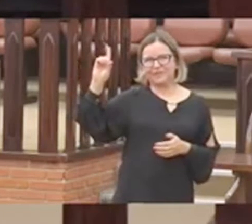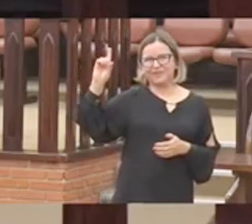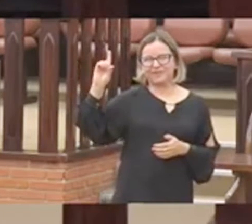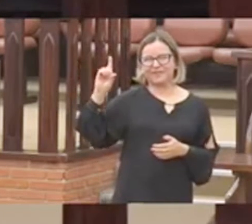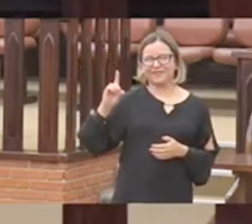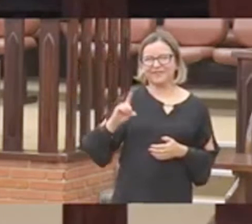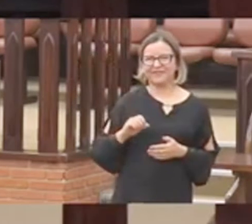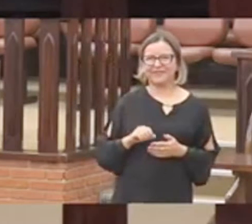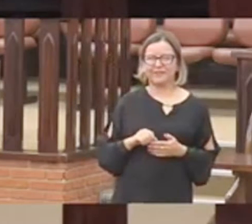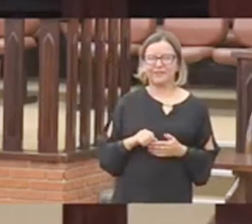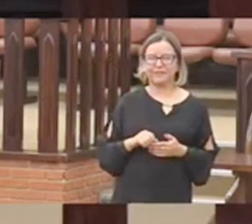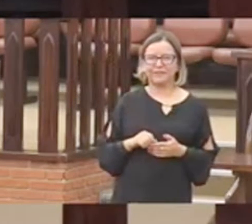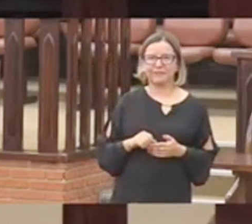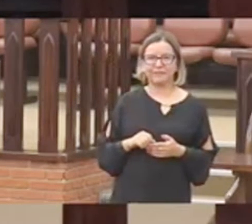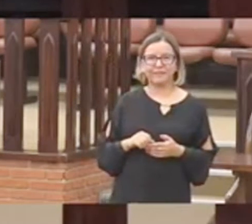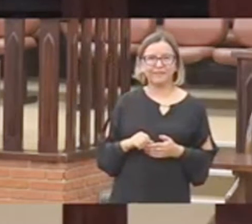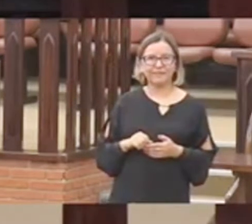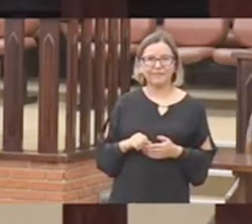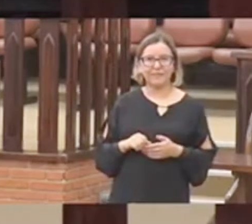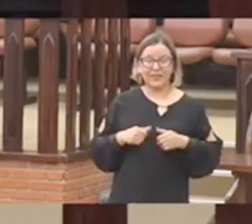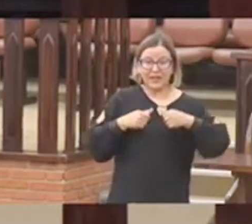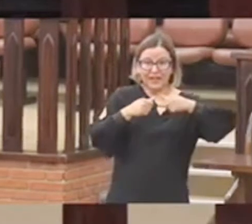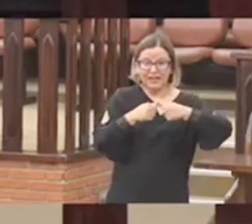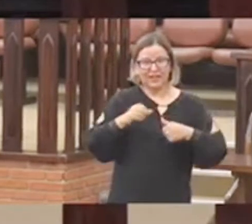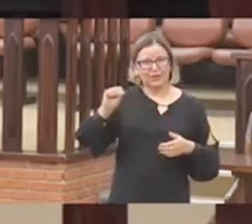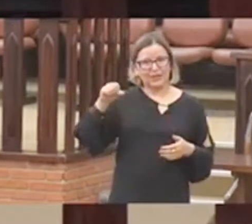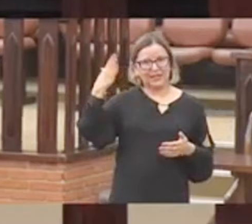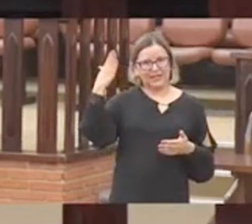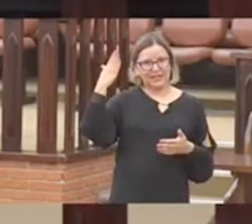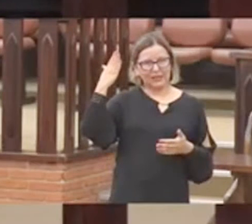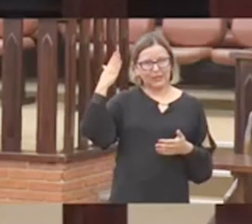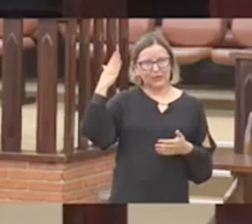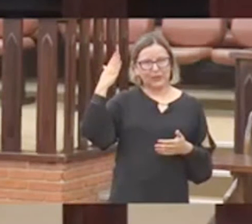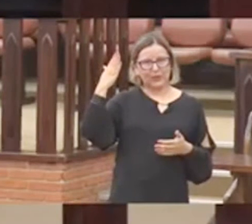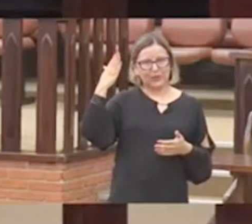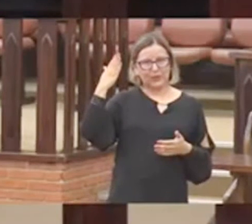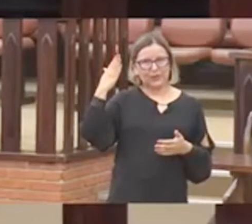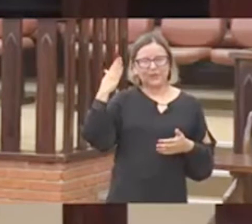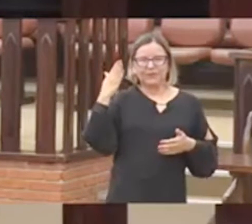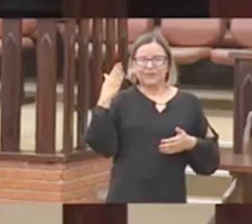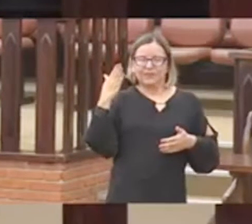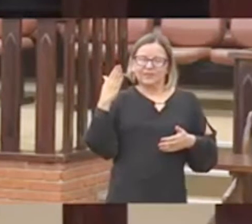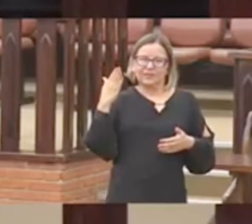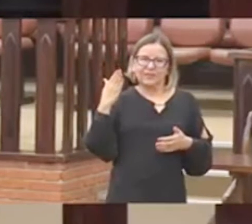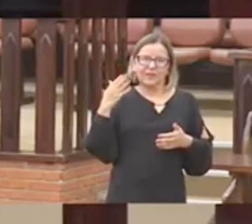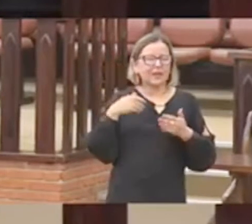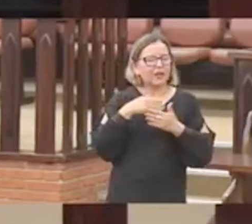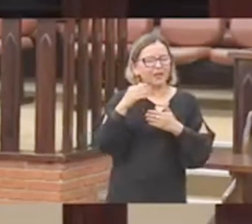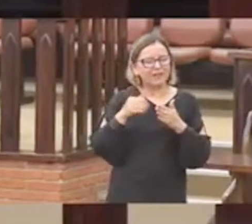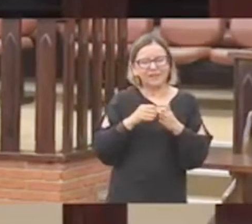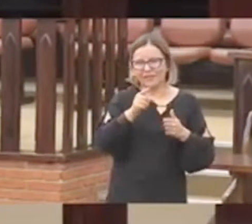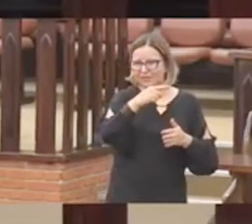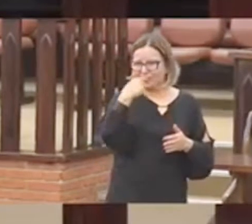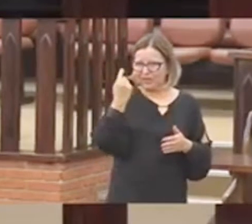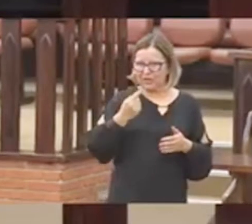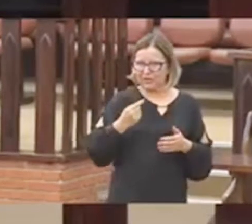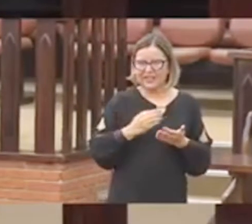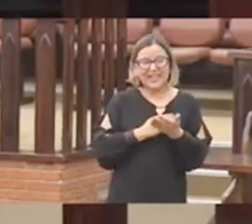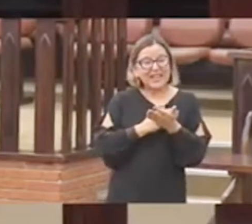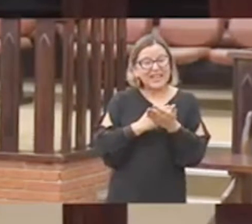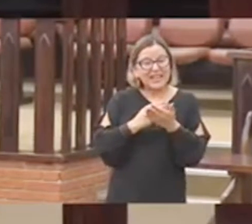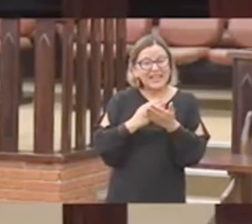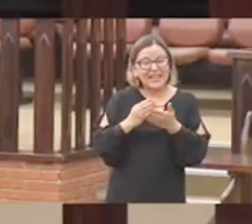E ela ocorreu desde o momento em que você nasceu, biologicamente. Todos nós